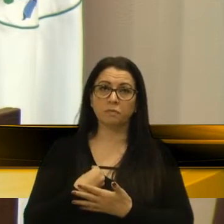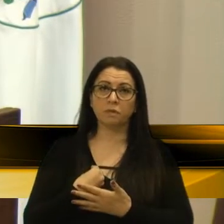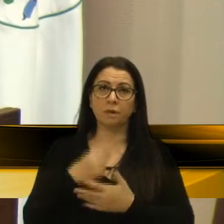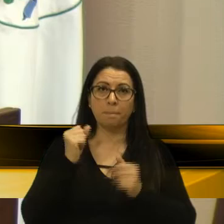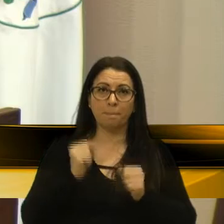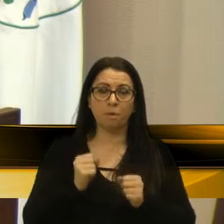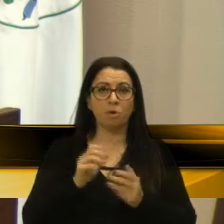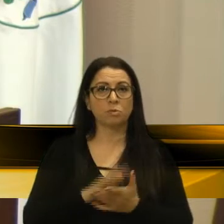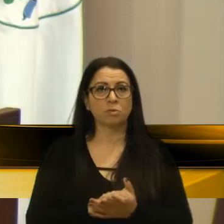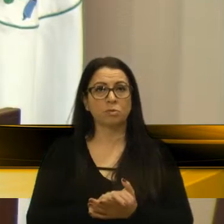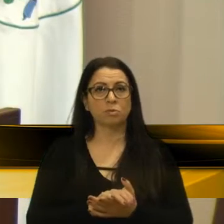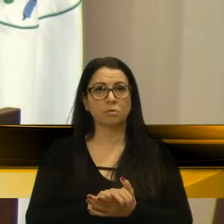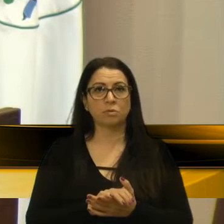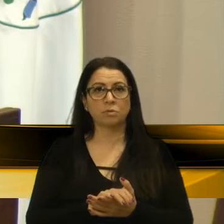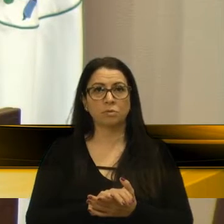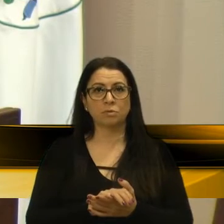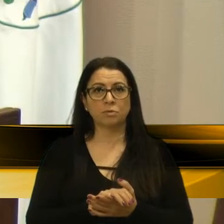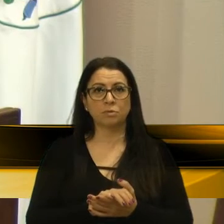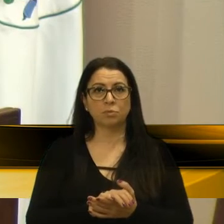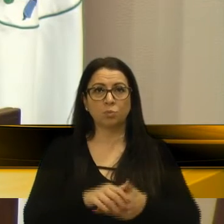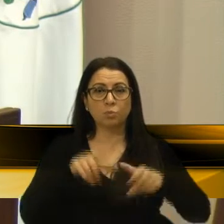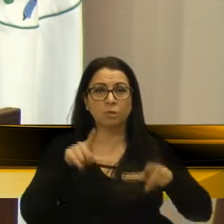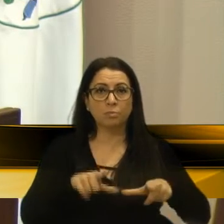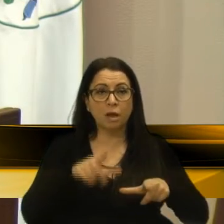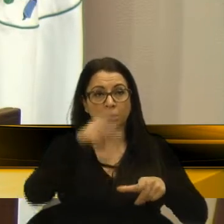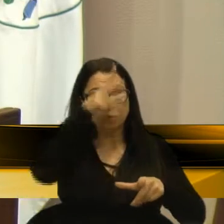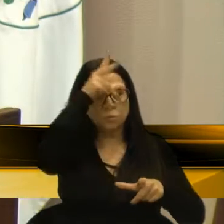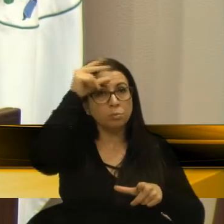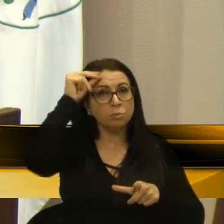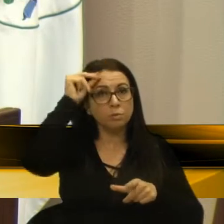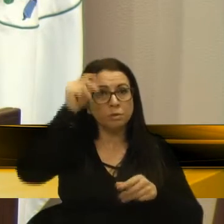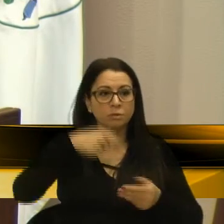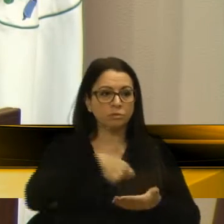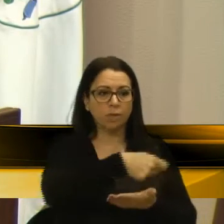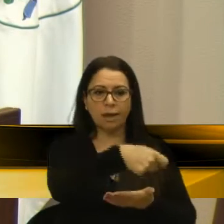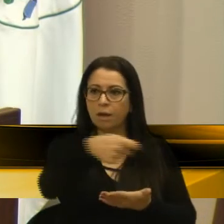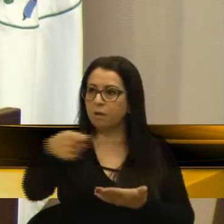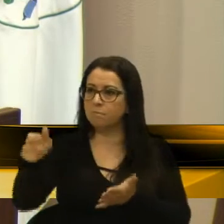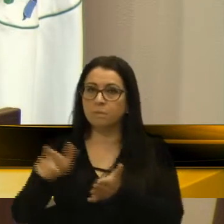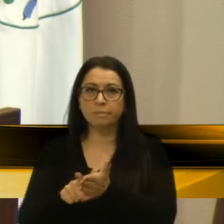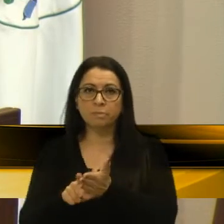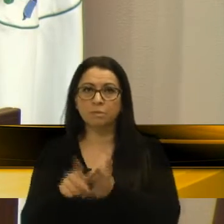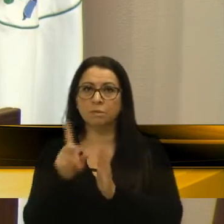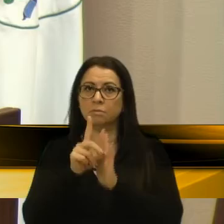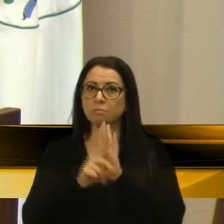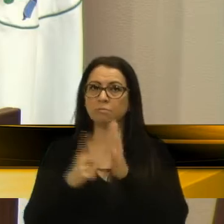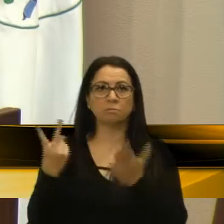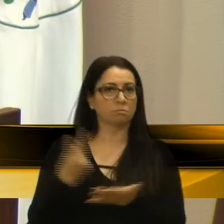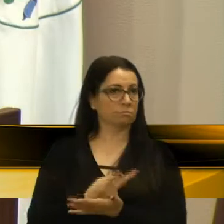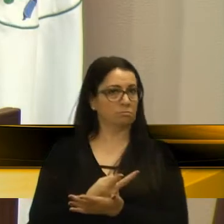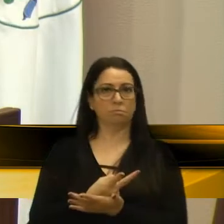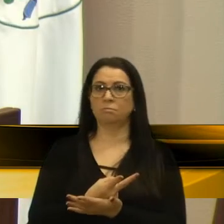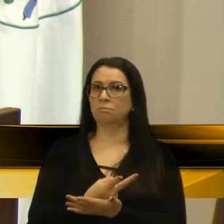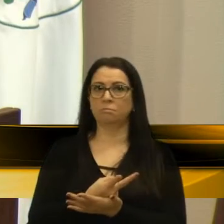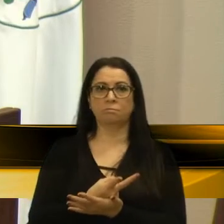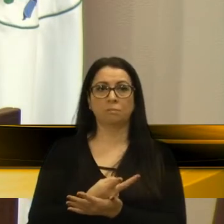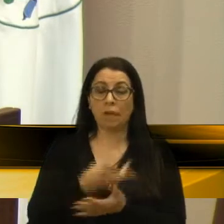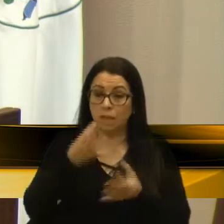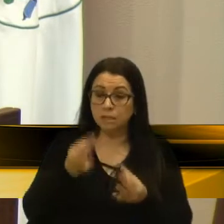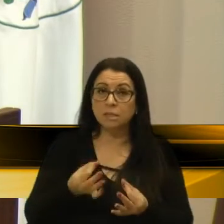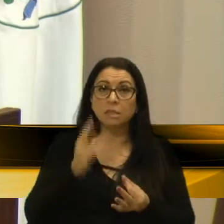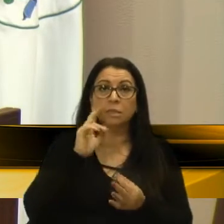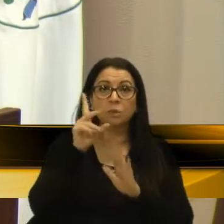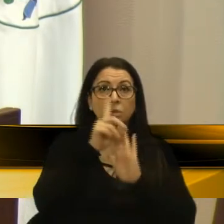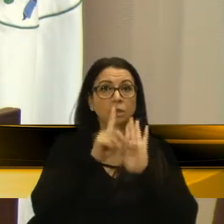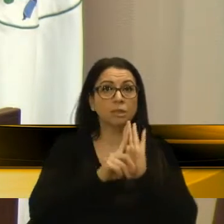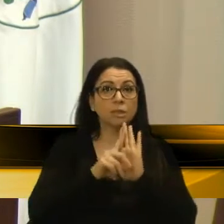possam, num espaço público, panfletear, esse decreto está errado. Certamente é o decreto